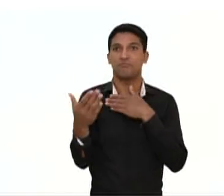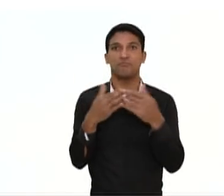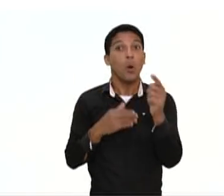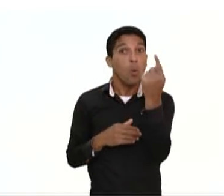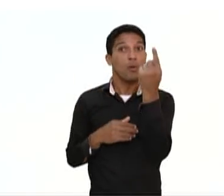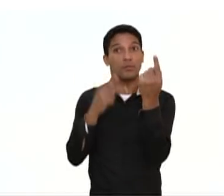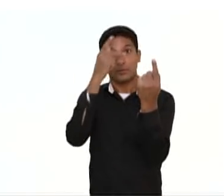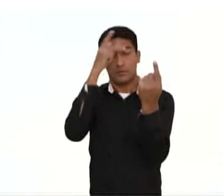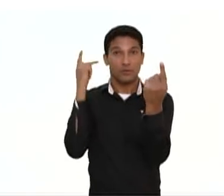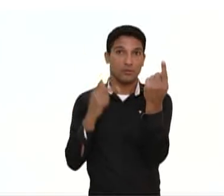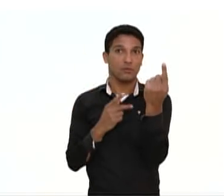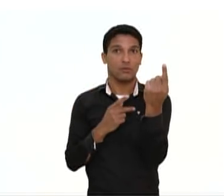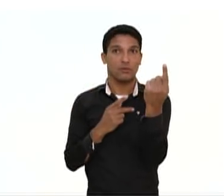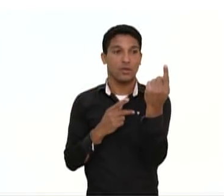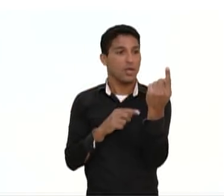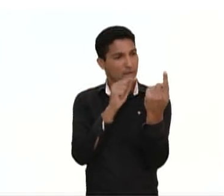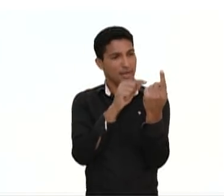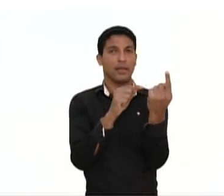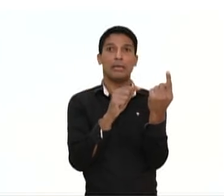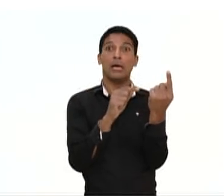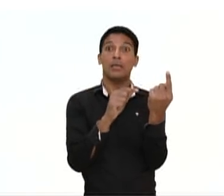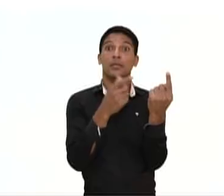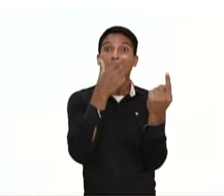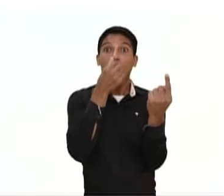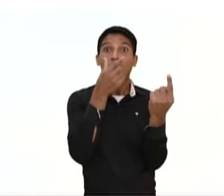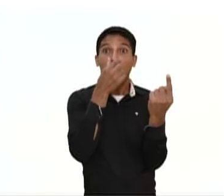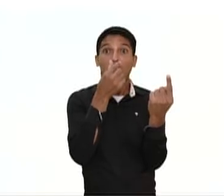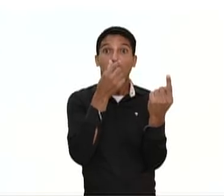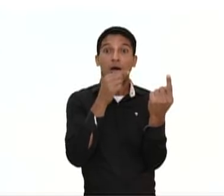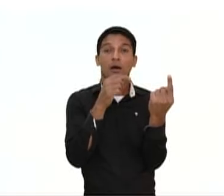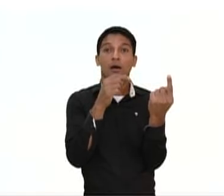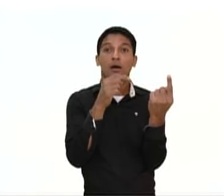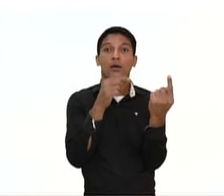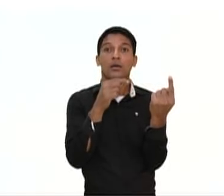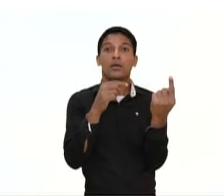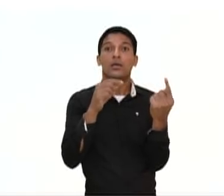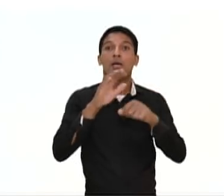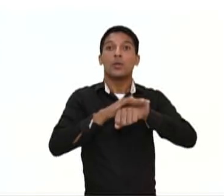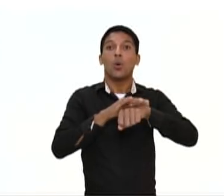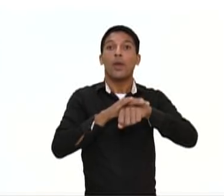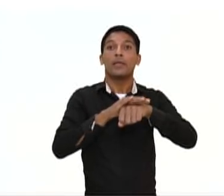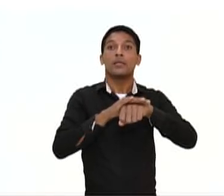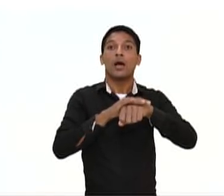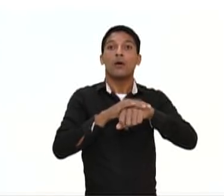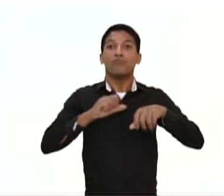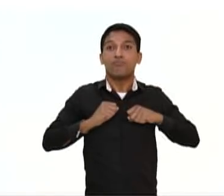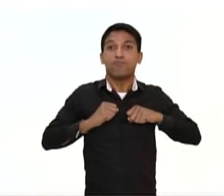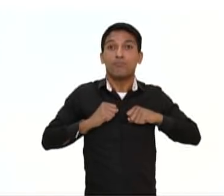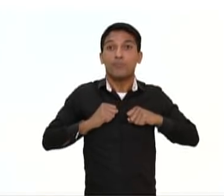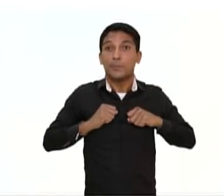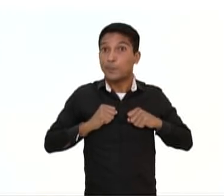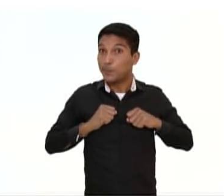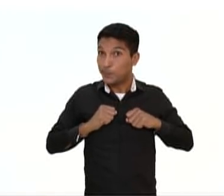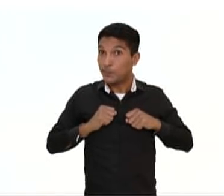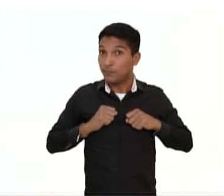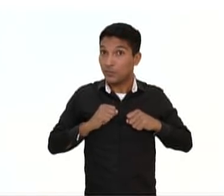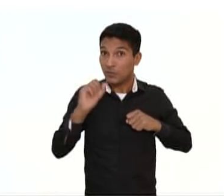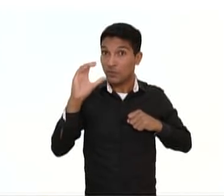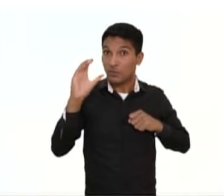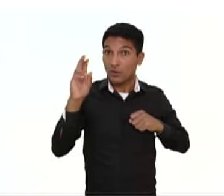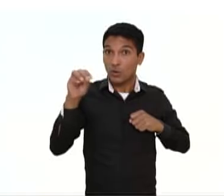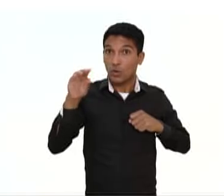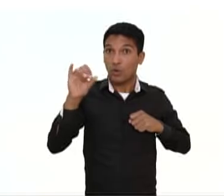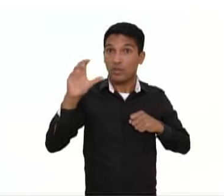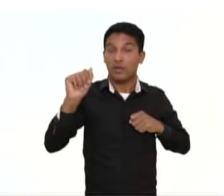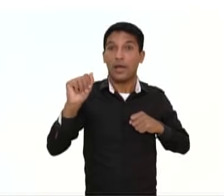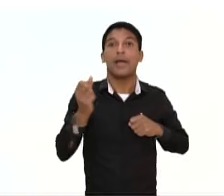a probabilidade de ela ser portadora de doença crônica é de quanto? Então, vou deixar agora vocês